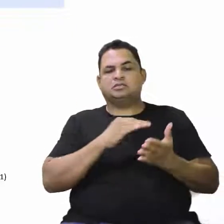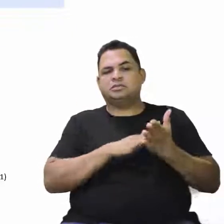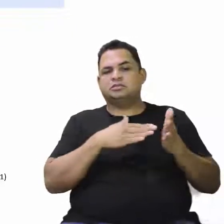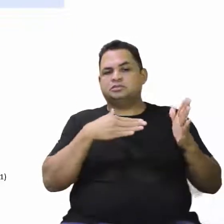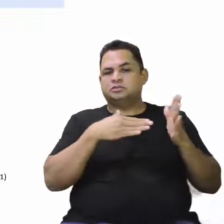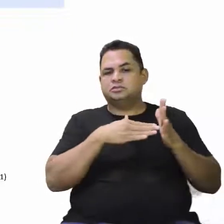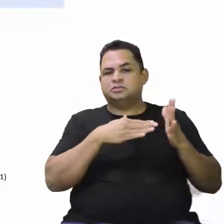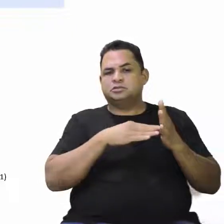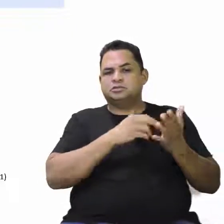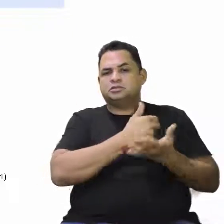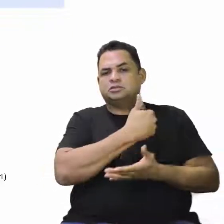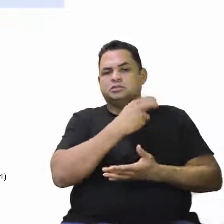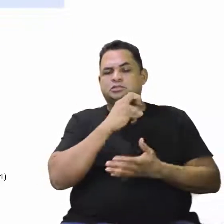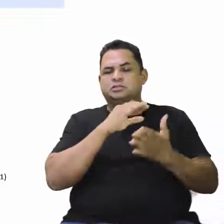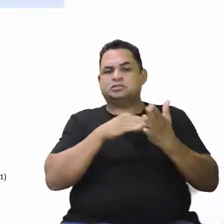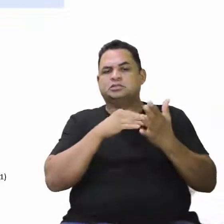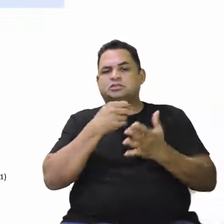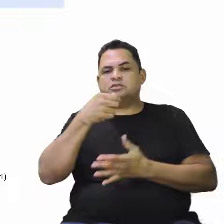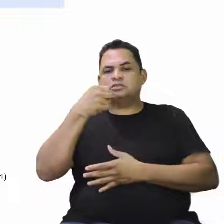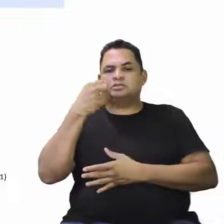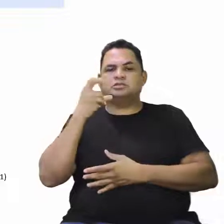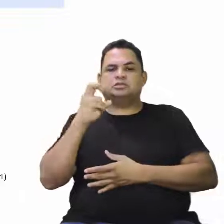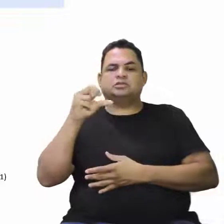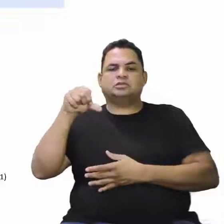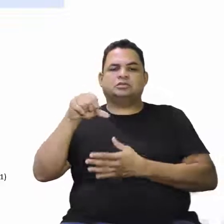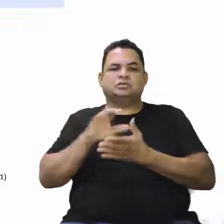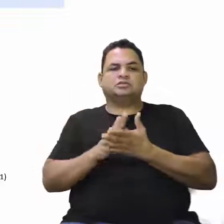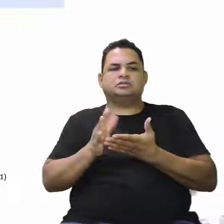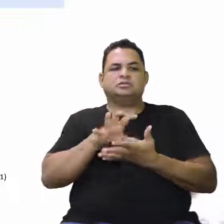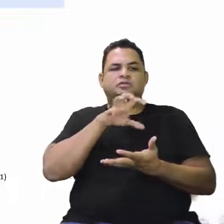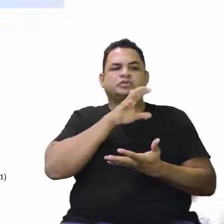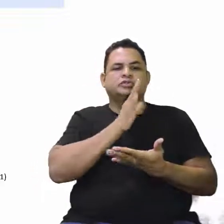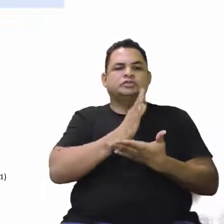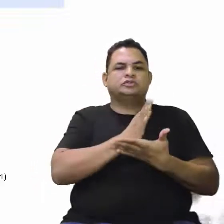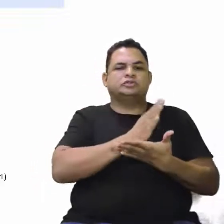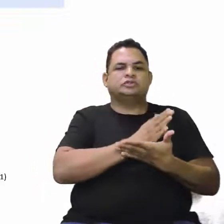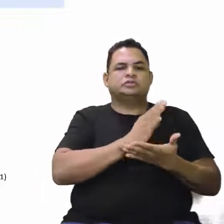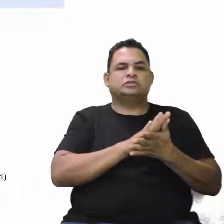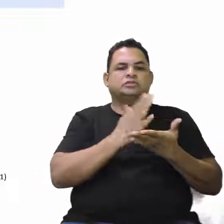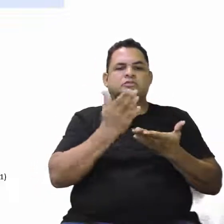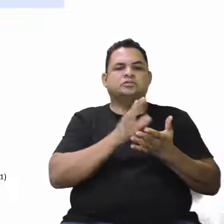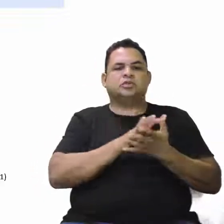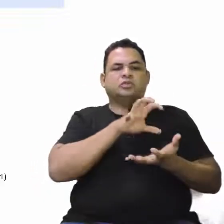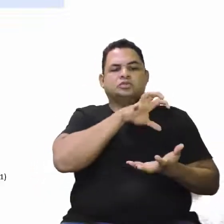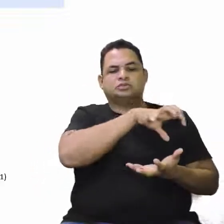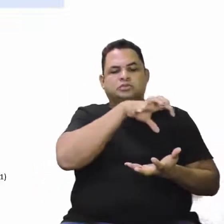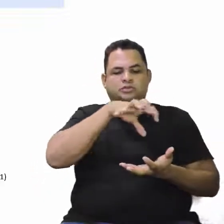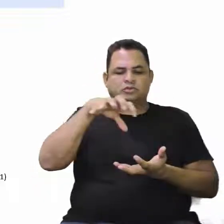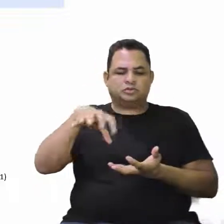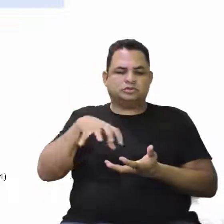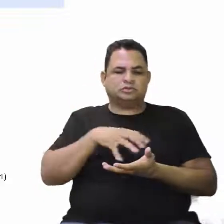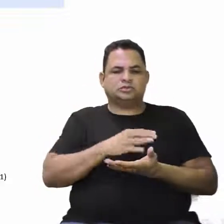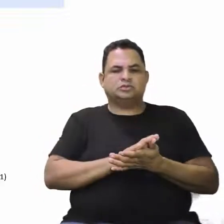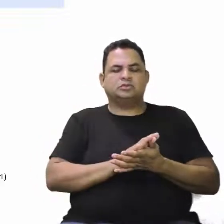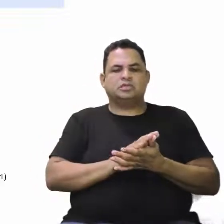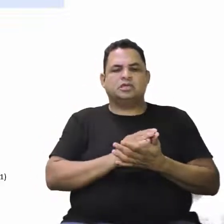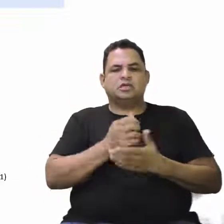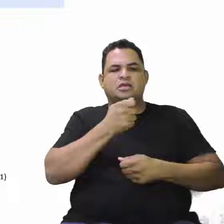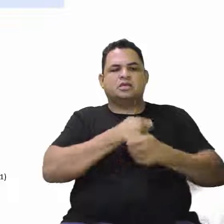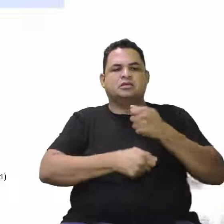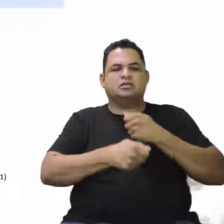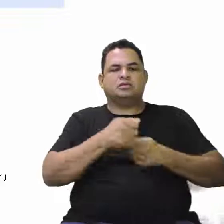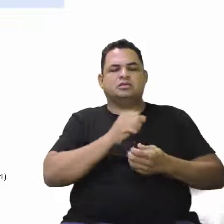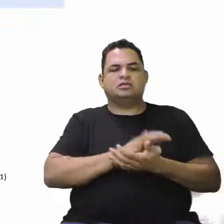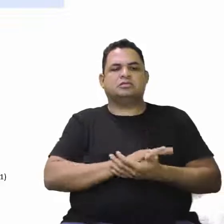anos. Ela é dividida aí por setores econômicos. E falando de setores econômicos,